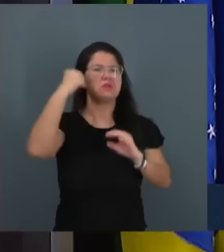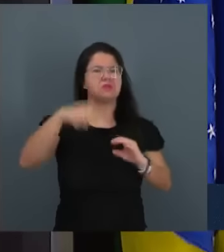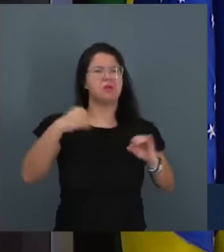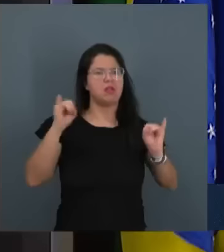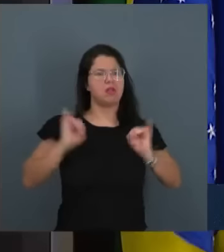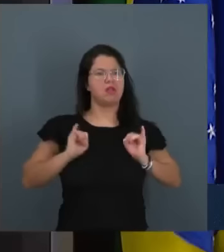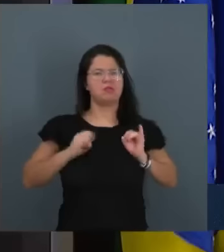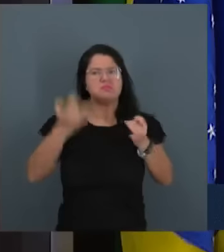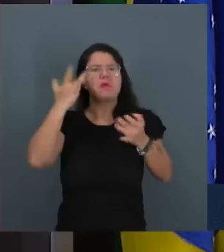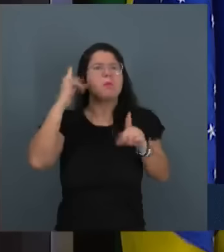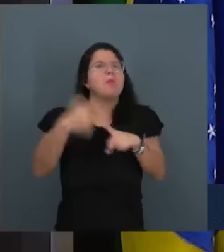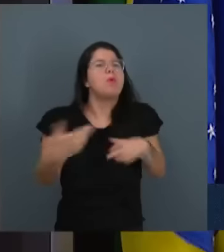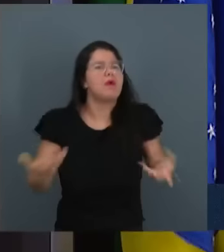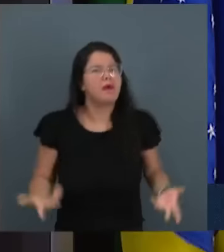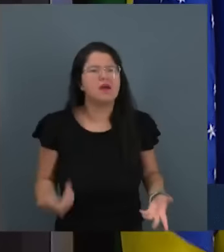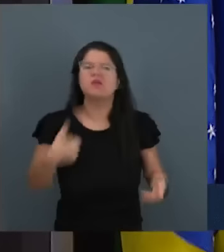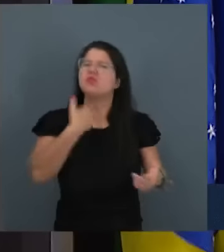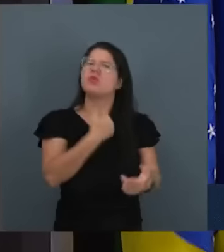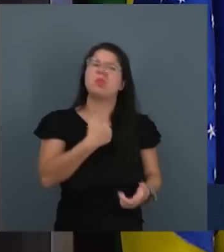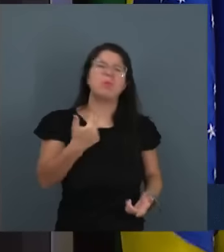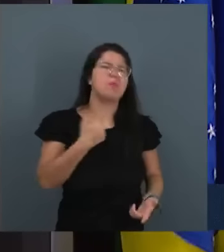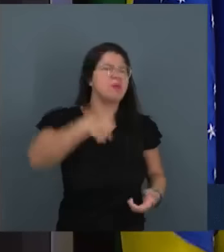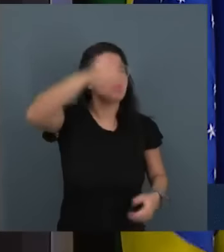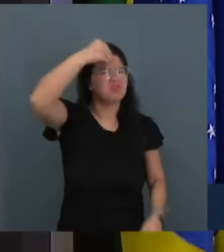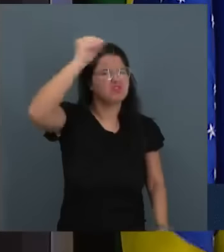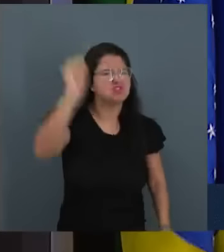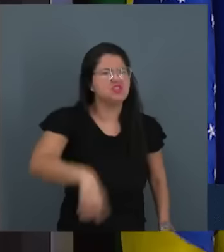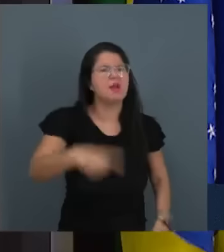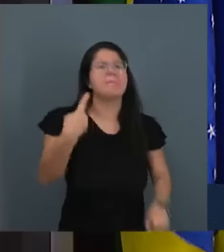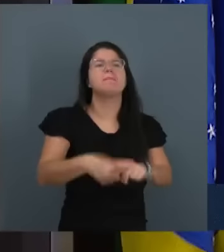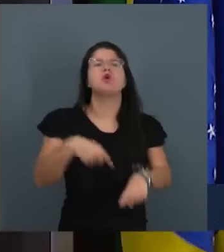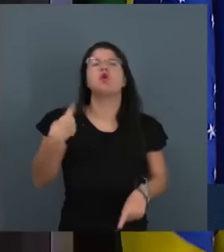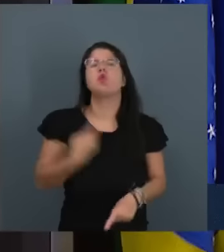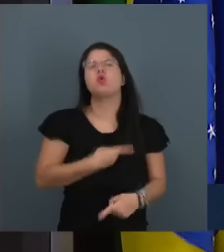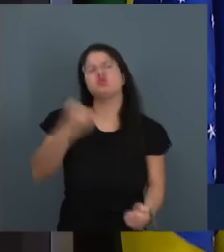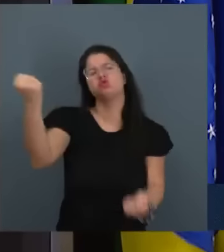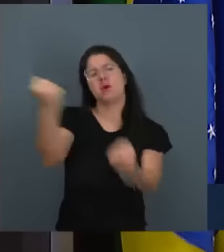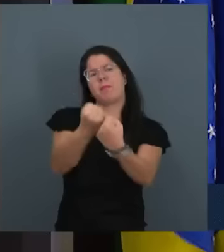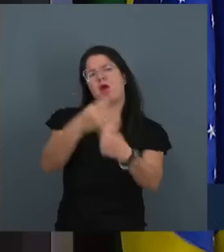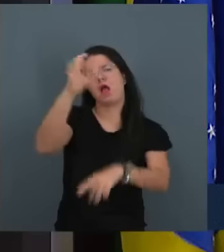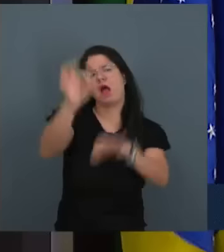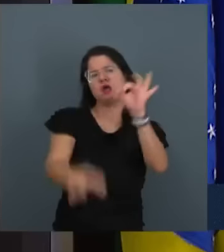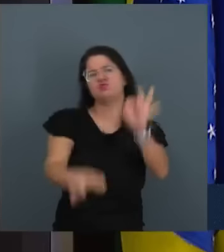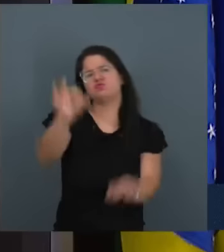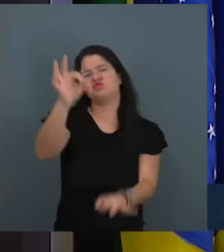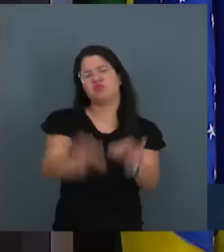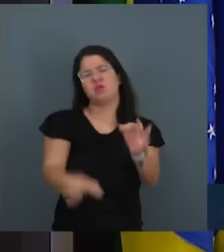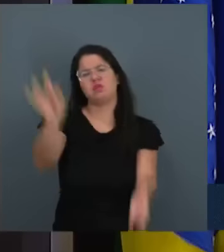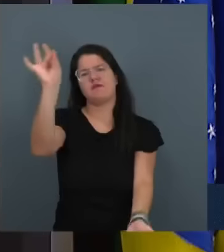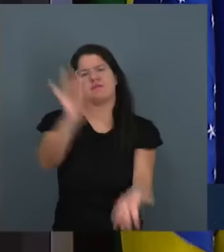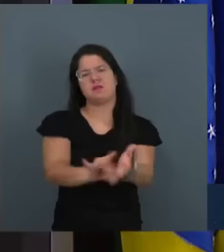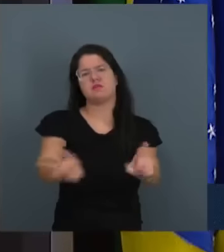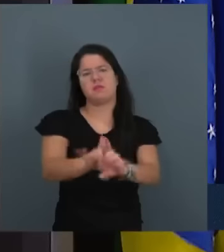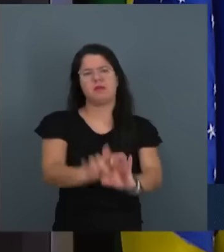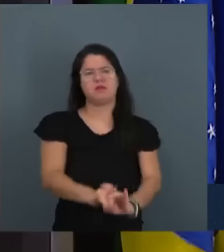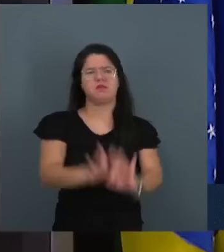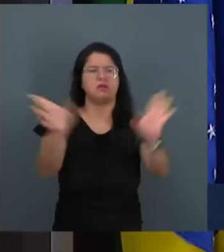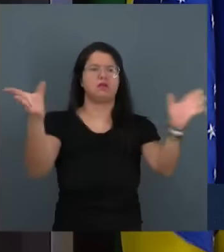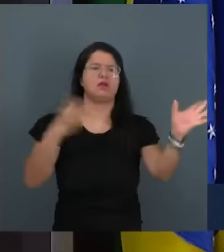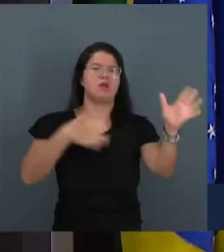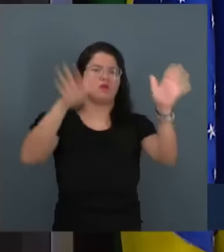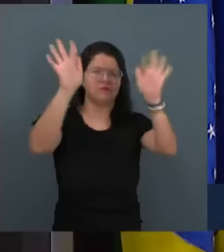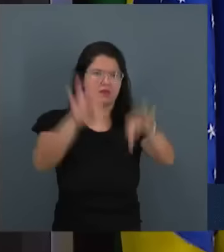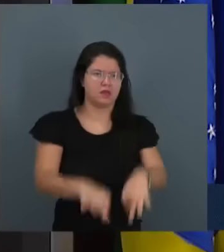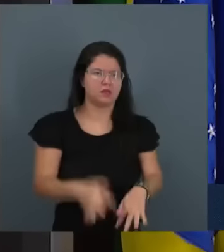República. Não podemos jamais desistir, pois estamos ao lado da justiça, da verdade e da liberdade. Eu encerro, senhor